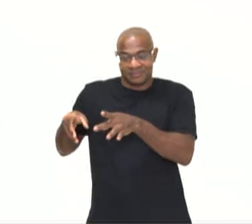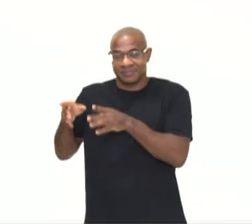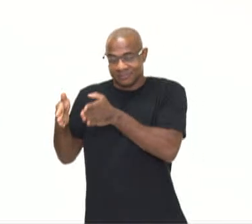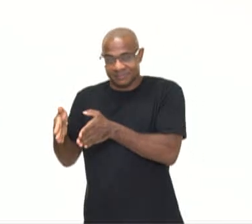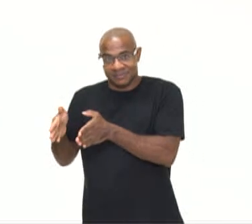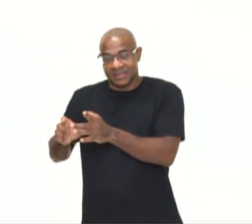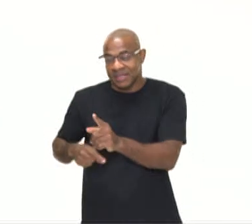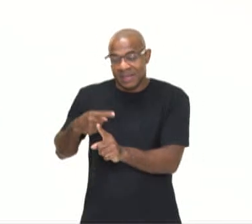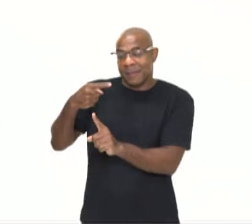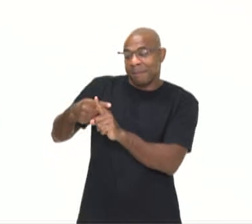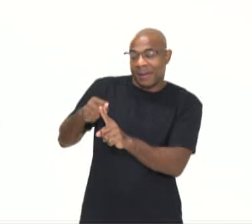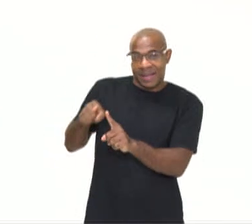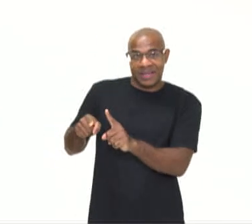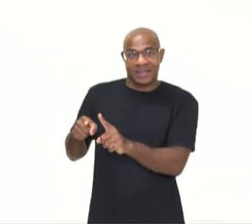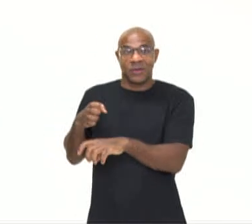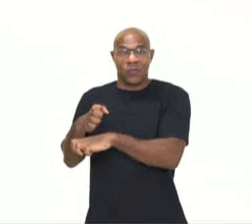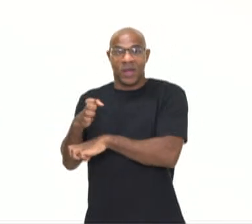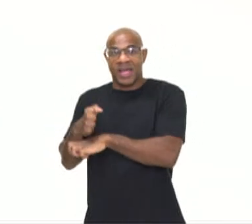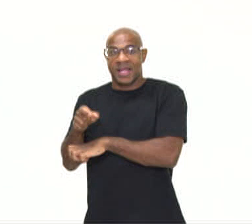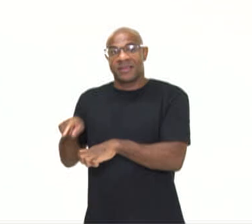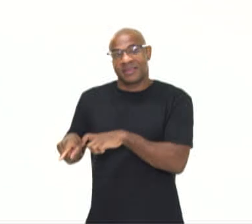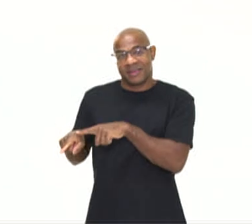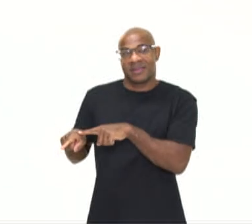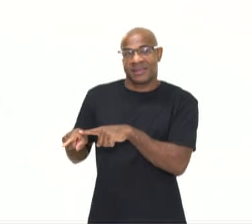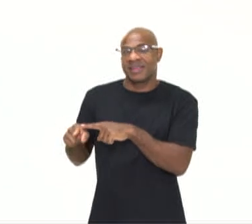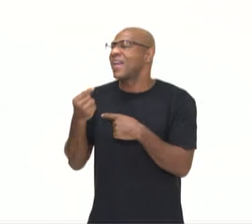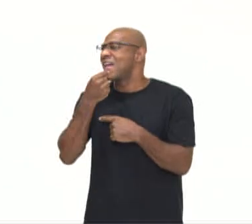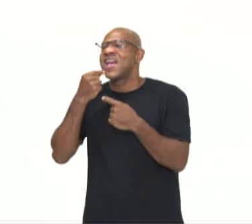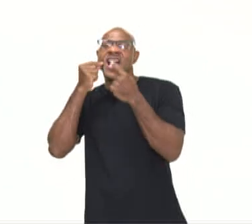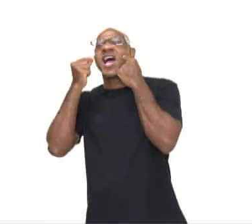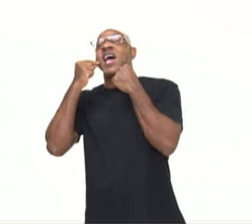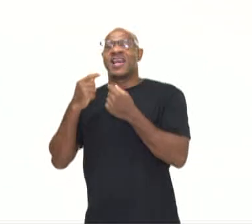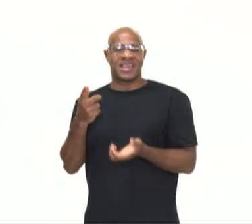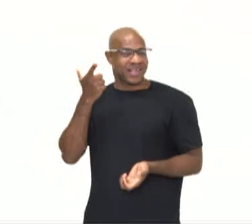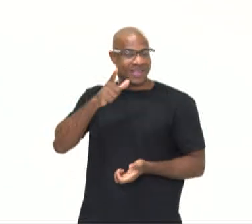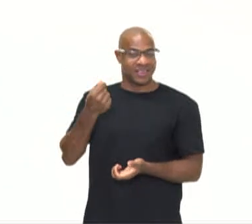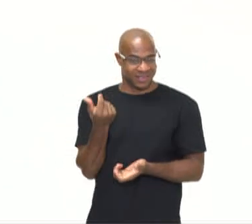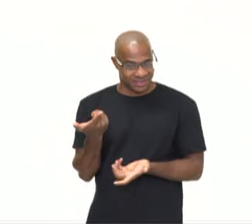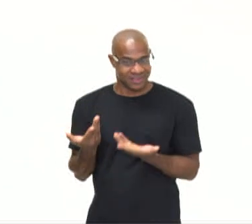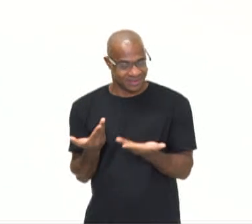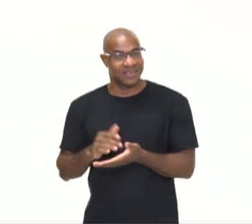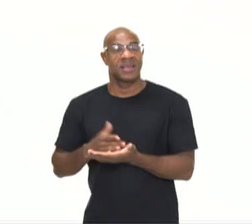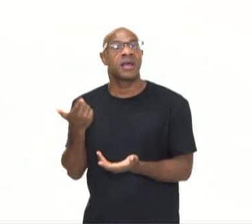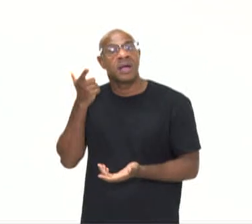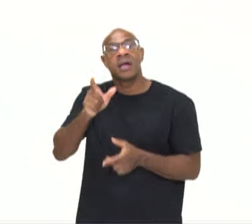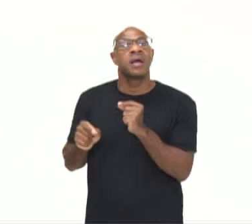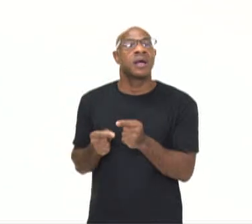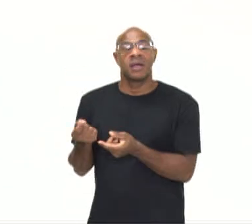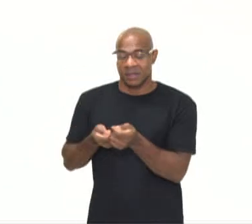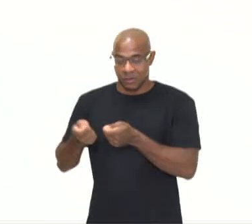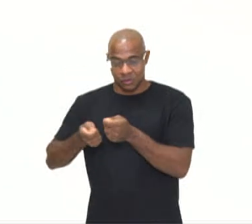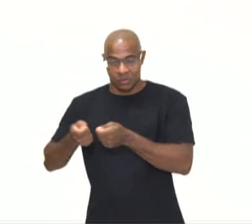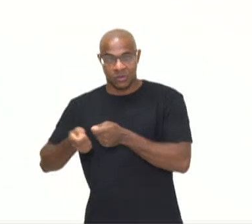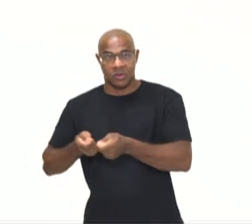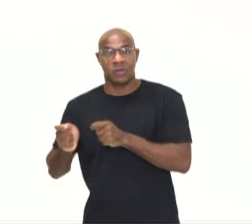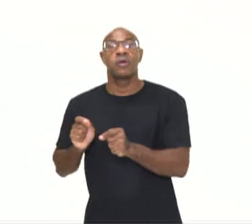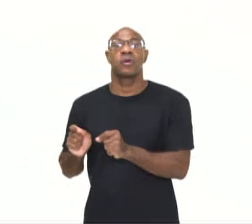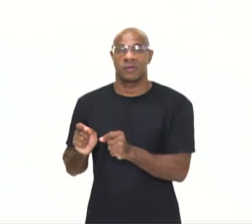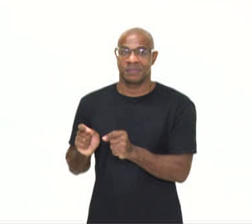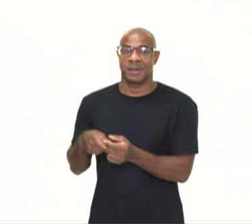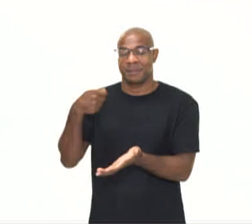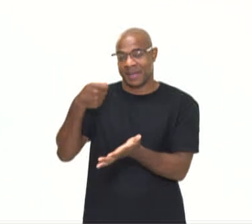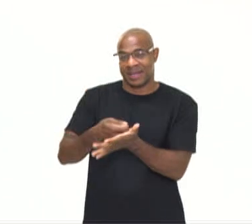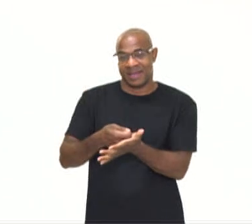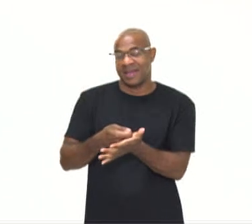rendimentos e a renda extra que descolou fazendo maquiagem, os R$ 144, ela conseguiu economizar o valor para pagar a